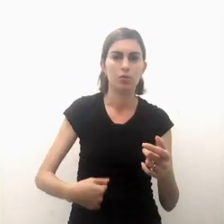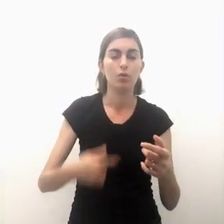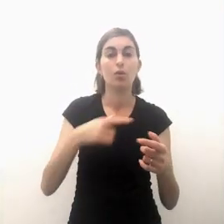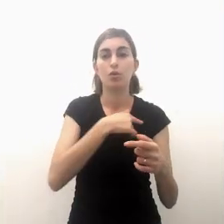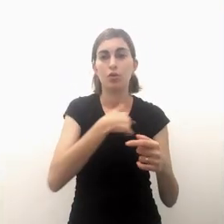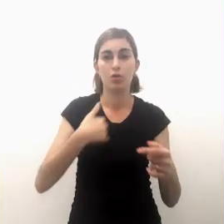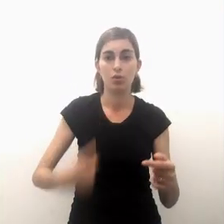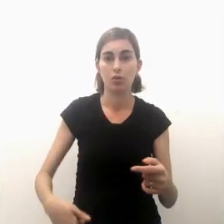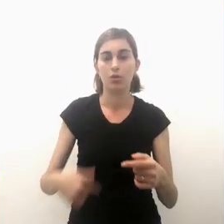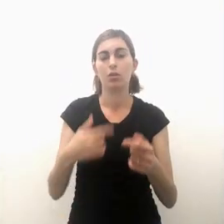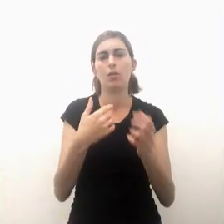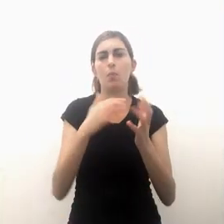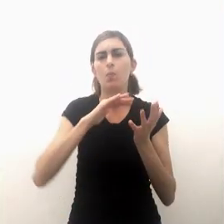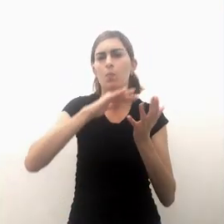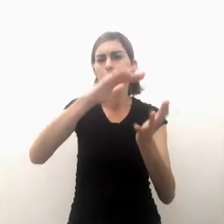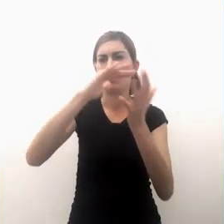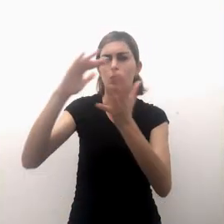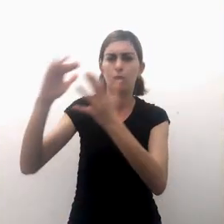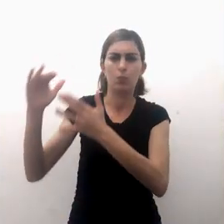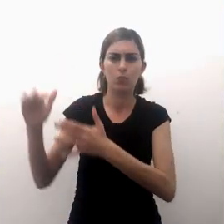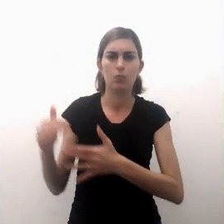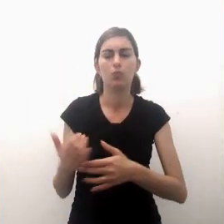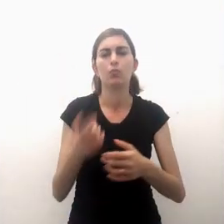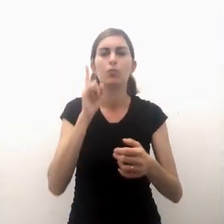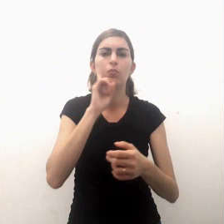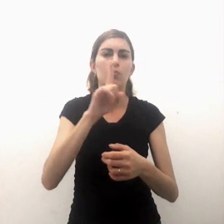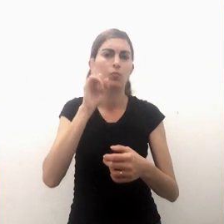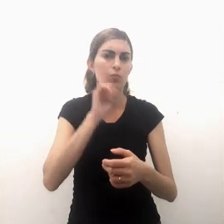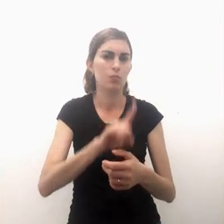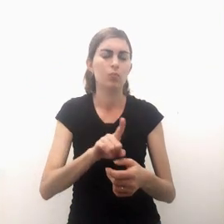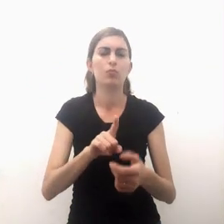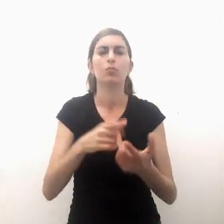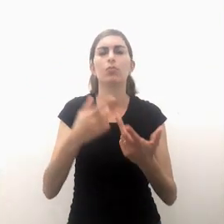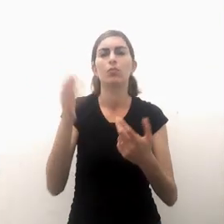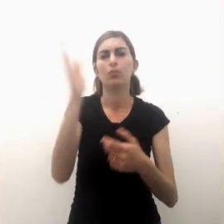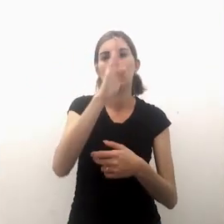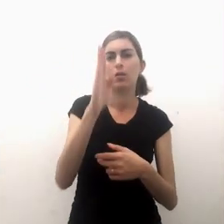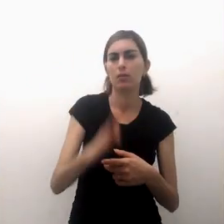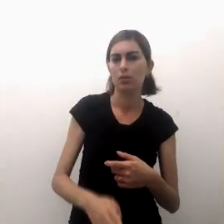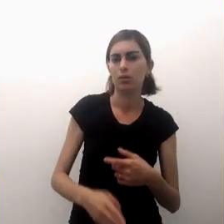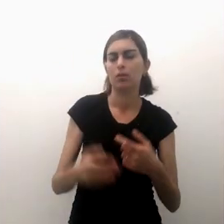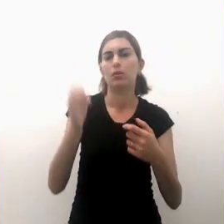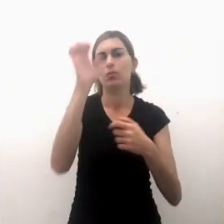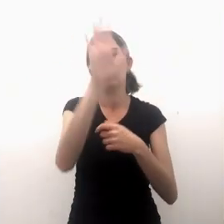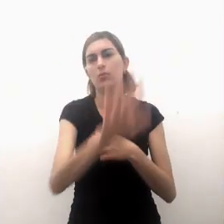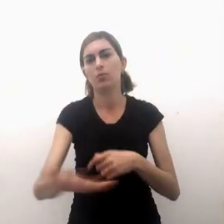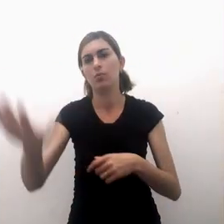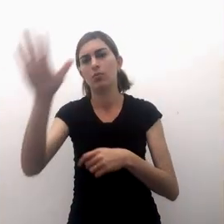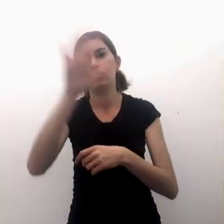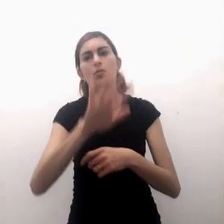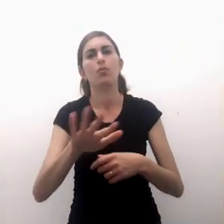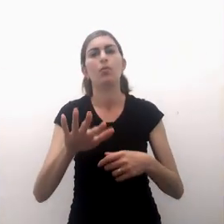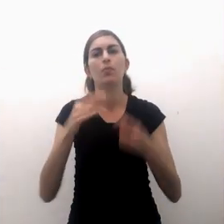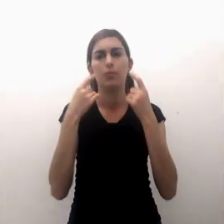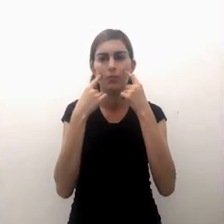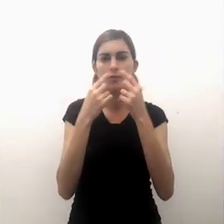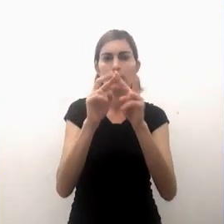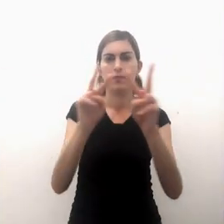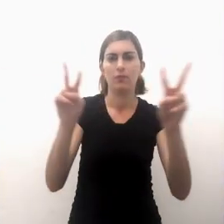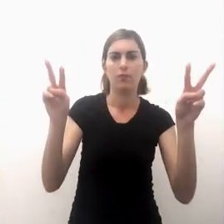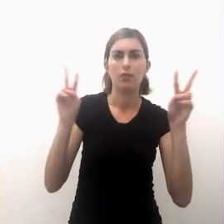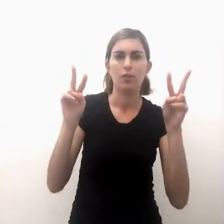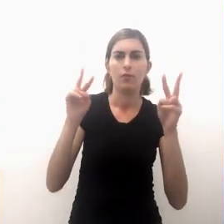carregados de mercadoria para os Estados Unidos, para o Brasil, para a Europa. Então, você vê que